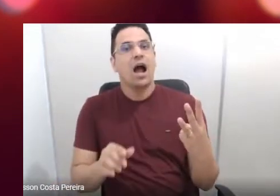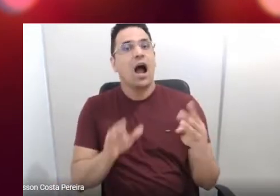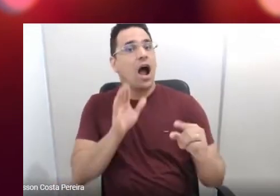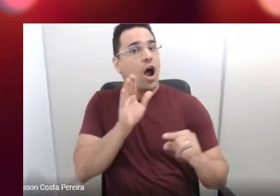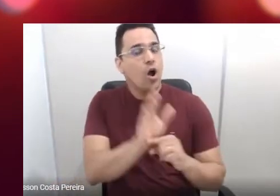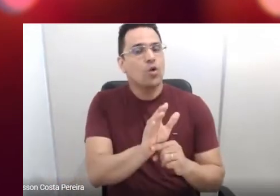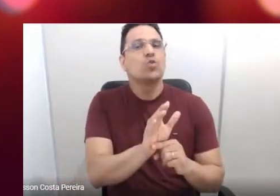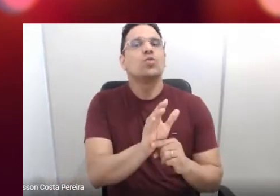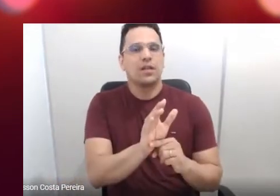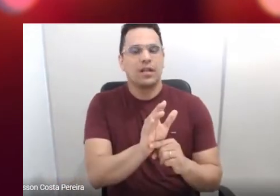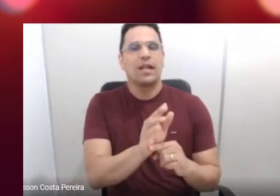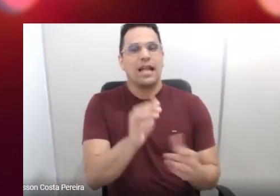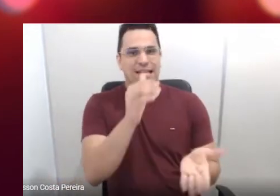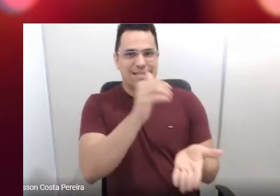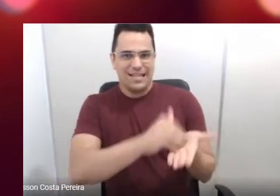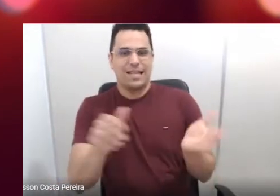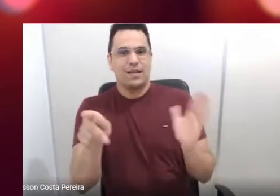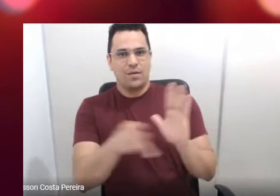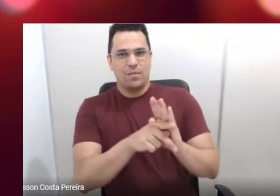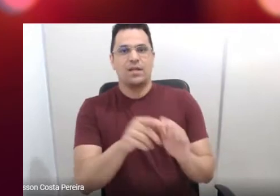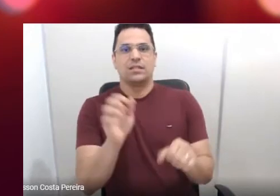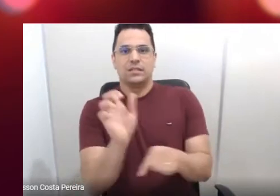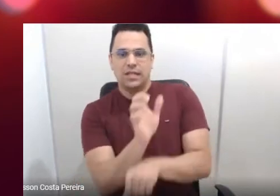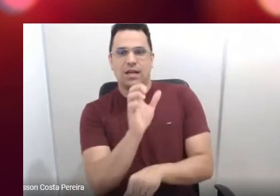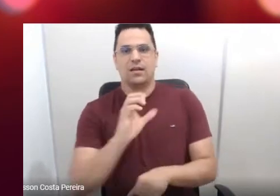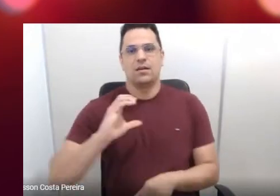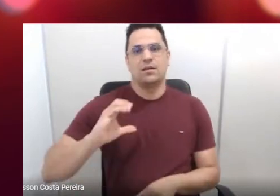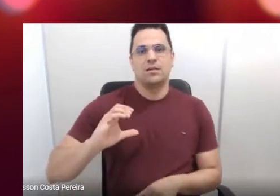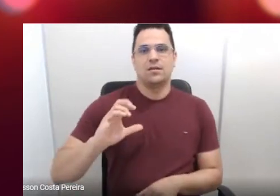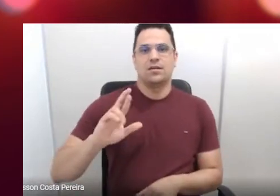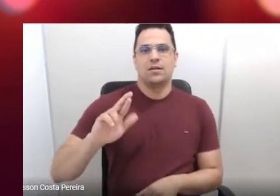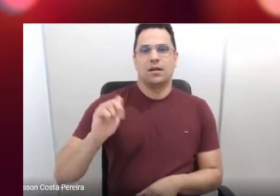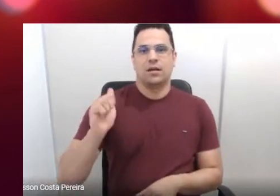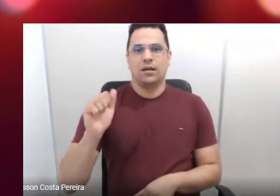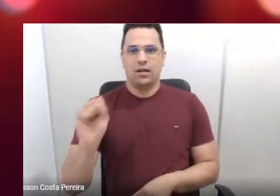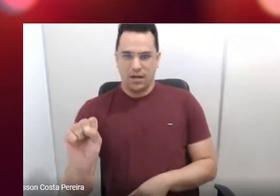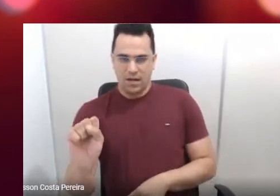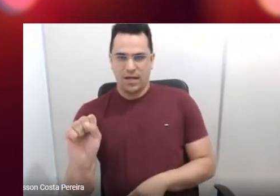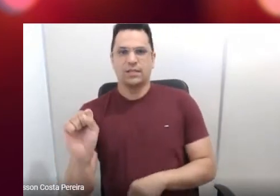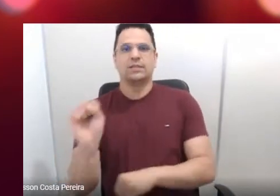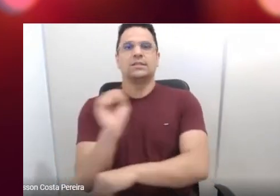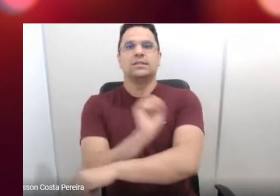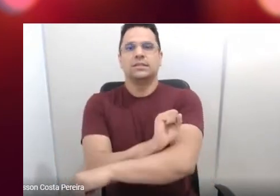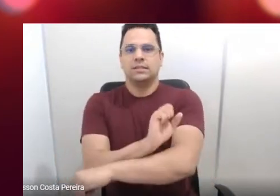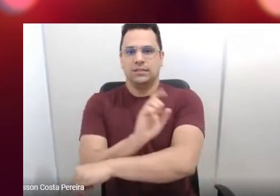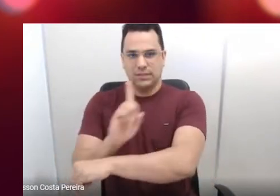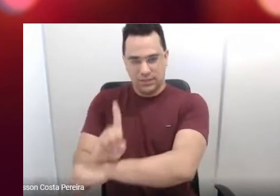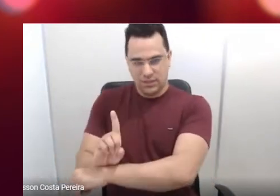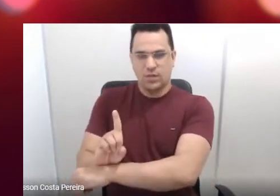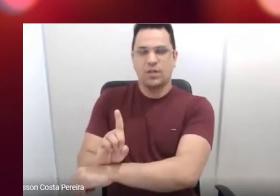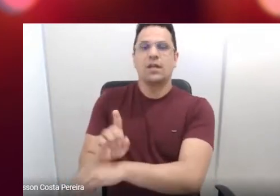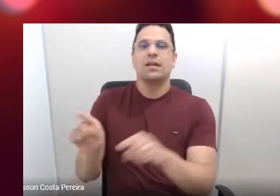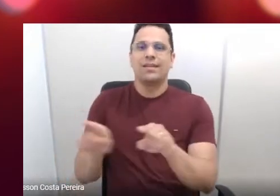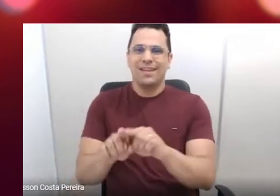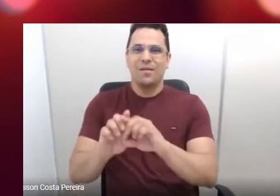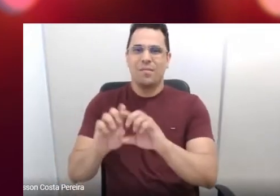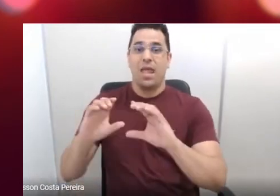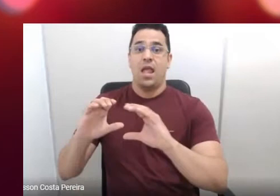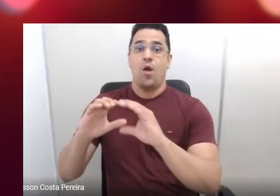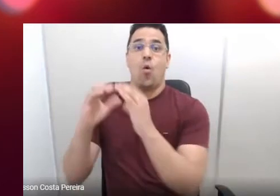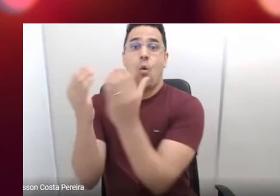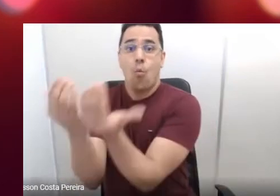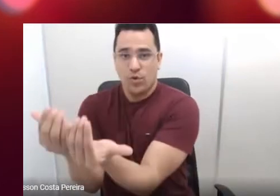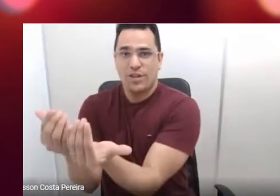diretamente a Secretaria de Saúde do município, o CRAS, a Secretaria de Educação, inclusive nós atendemos